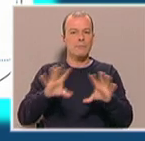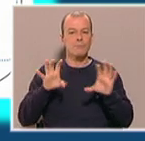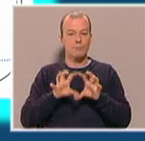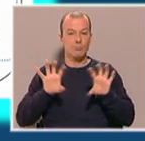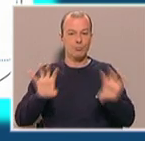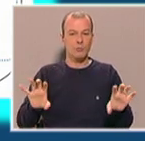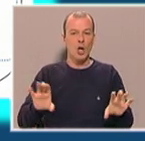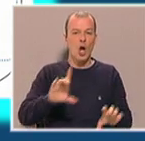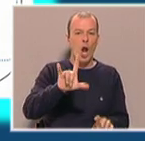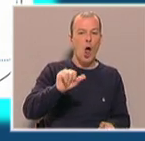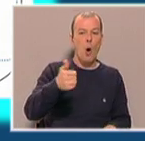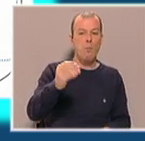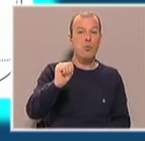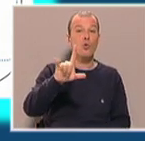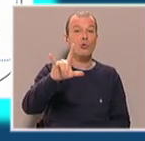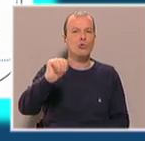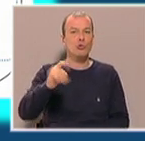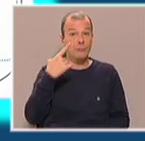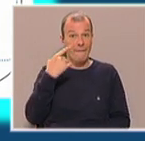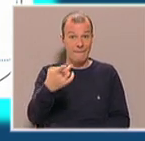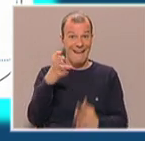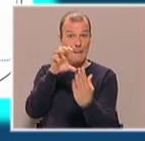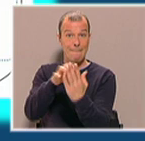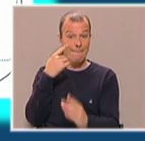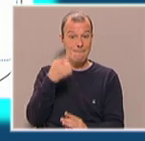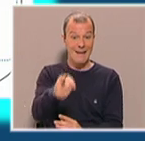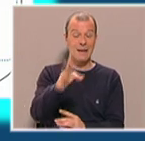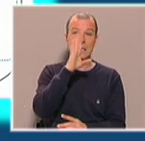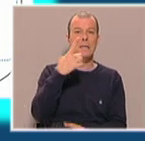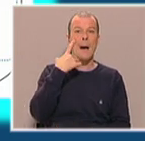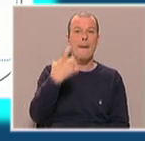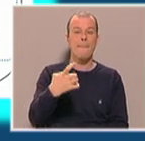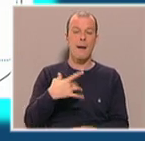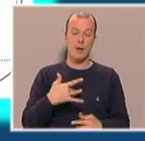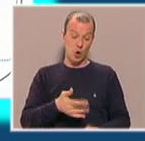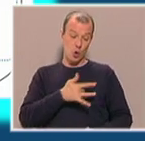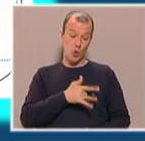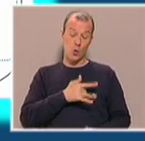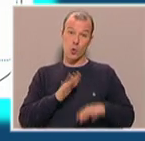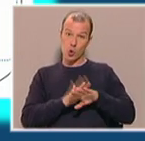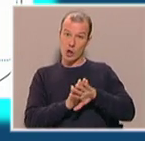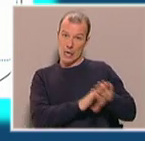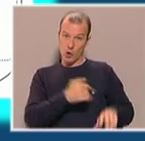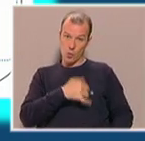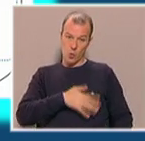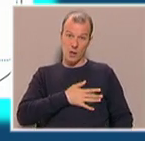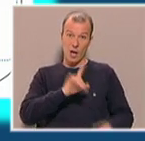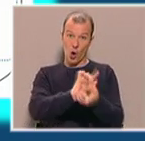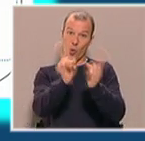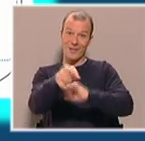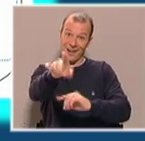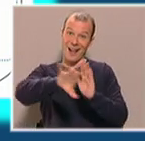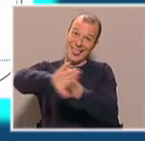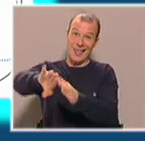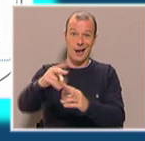Os lóbulos pulmonares, vocês veem ali naquela imagem, se repararem, o pulmão esquerdo, atenção que o pulmão esquerdo, vocês aí veem do lado direito porque